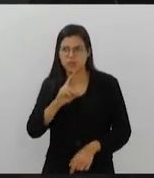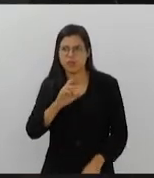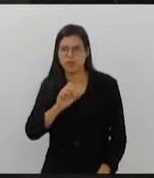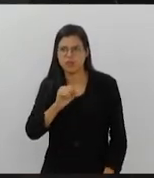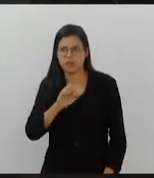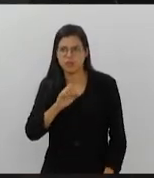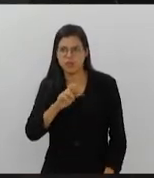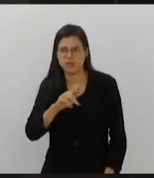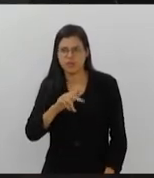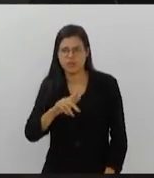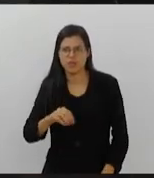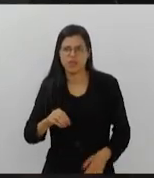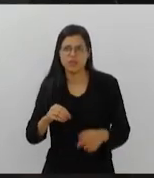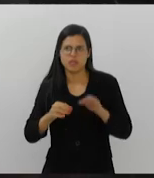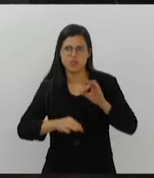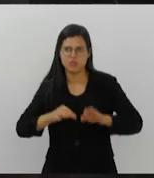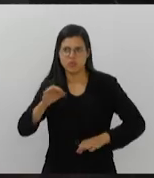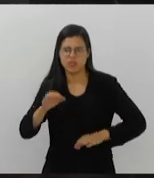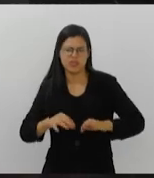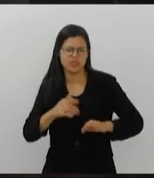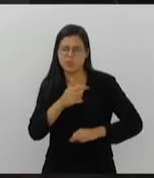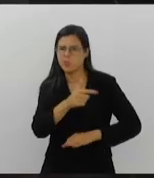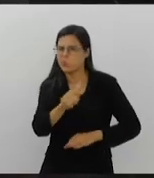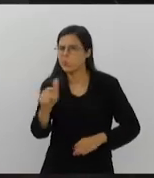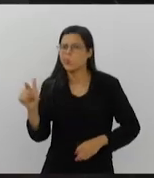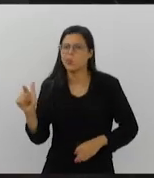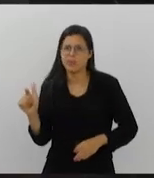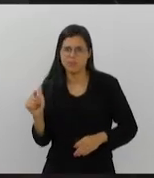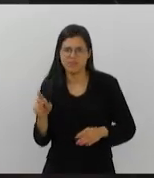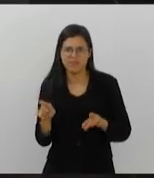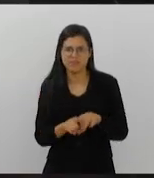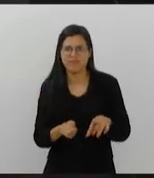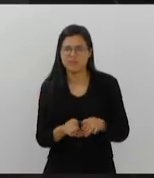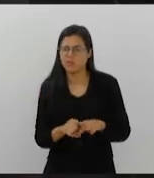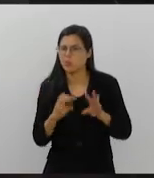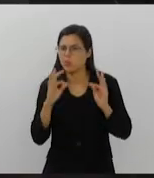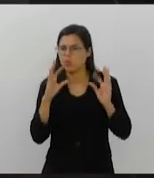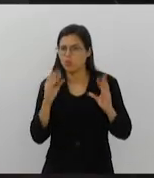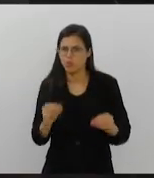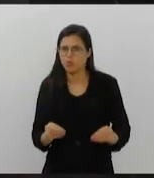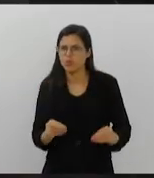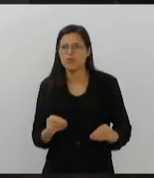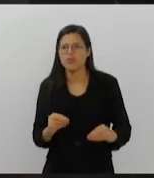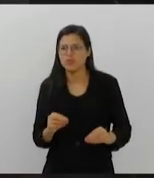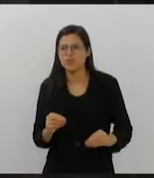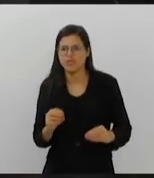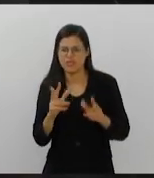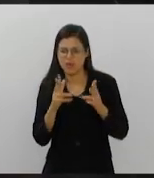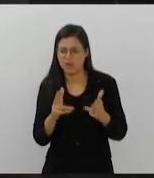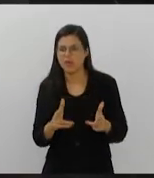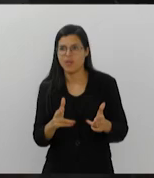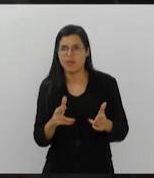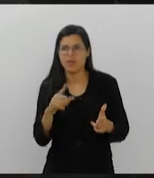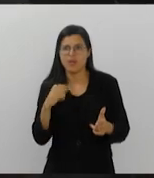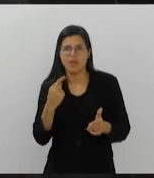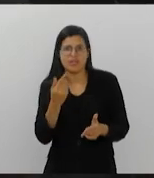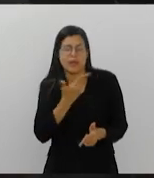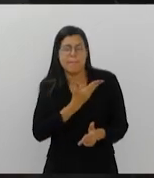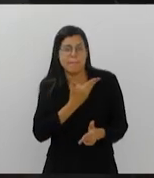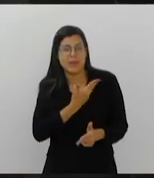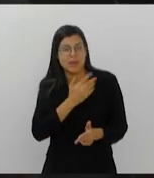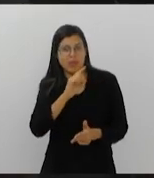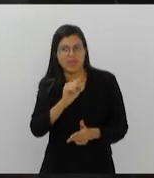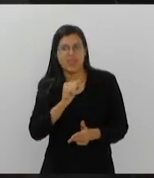já homenageei, desembargadores, todos foram assim. Nós nos tornamos amigos